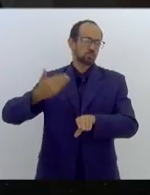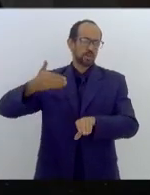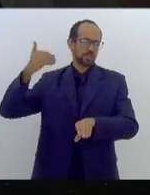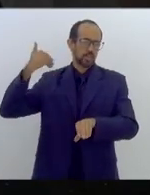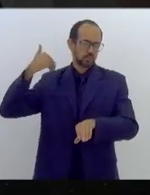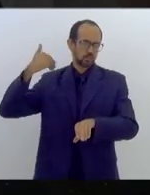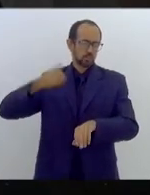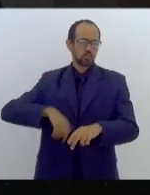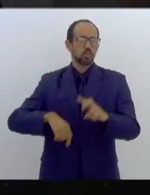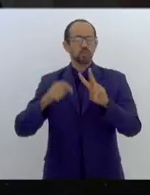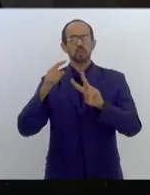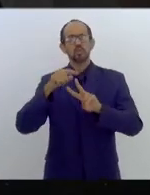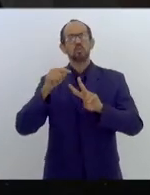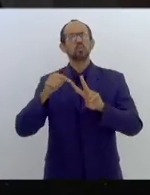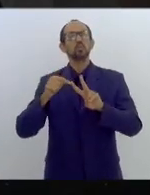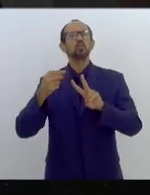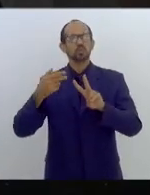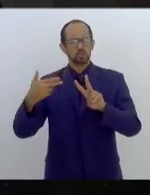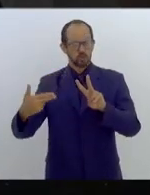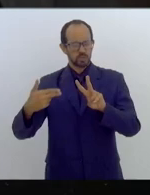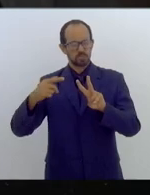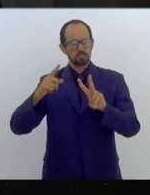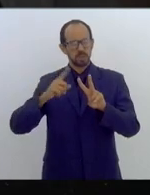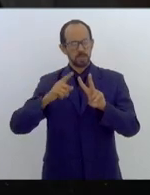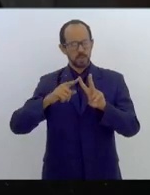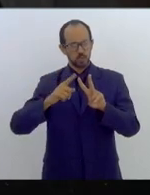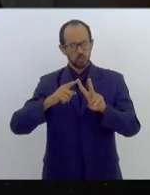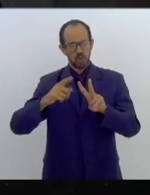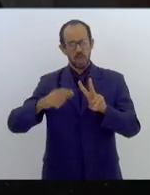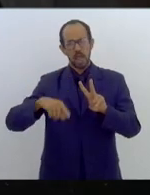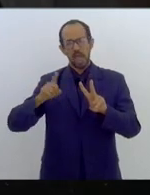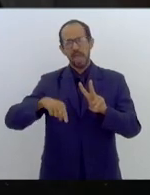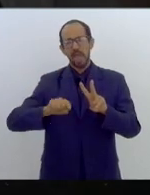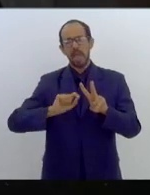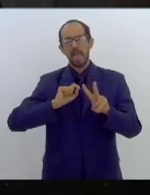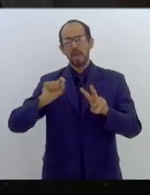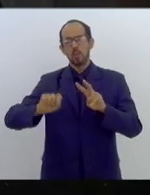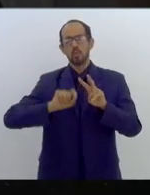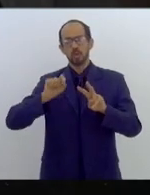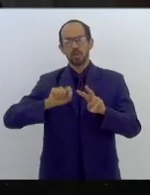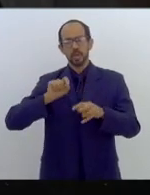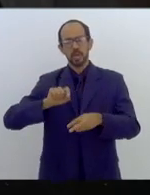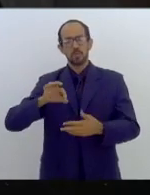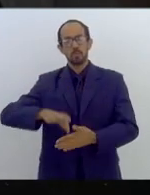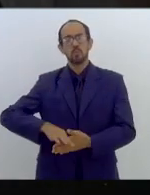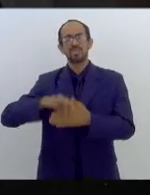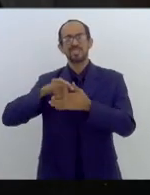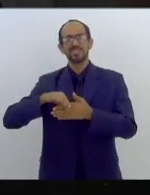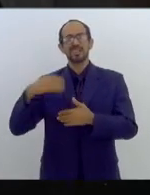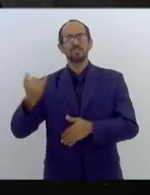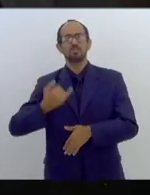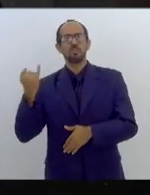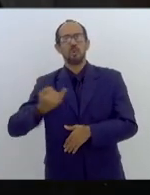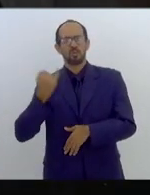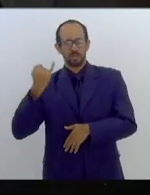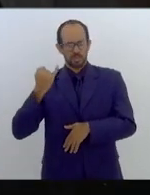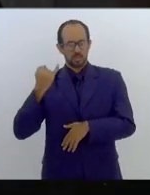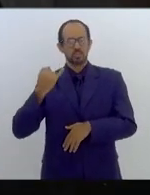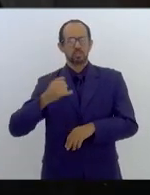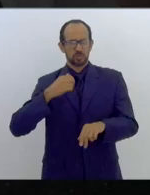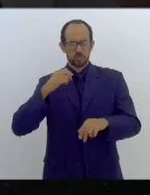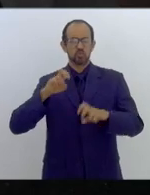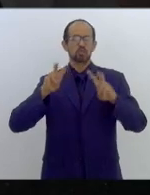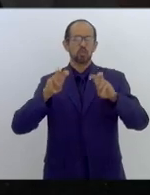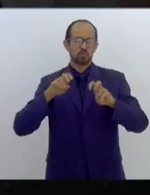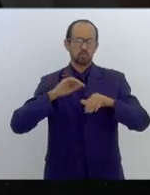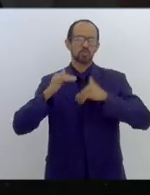menos duas coisas, Luiz Paulo. Primeiro, ela passou a ser um personagem importante no debate sobre o desenvolvimento econômico do